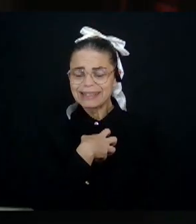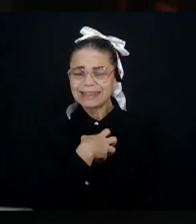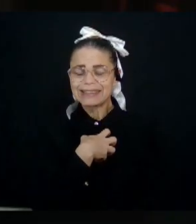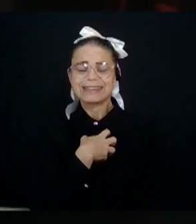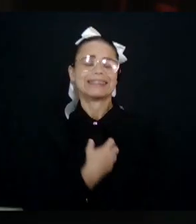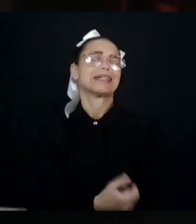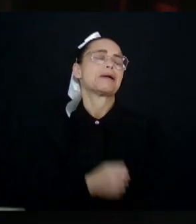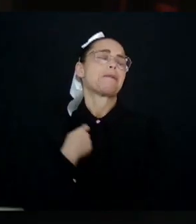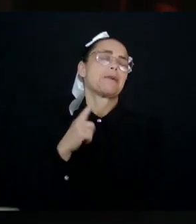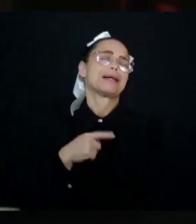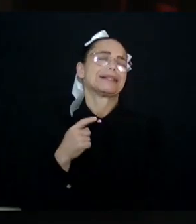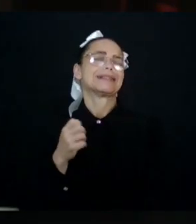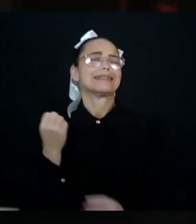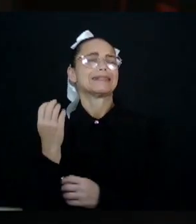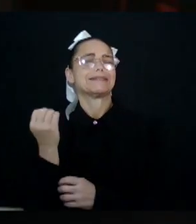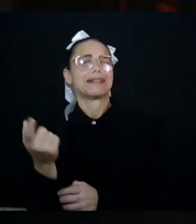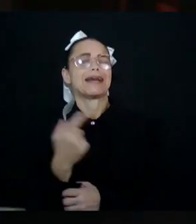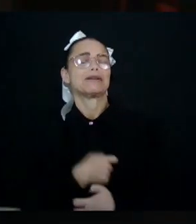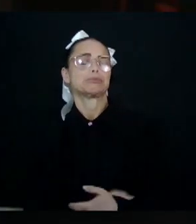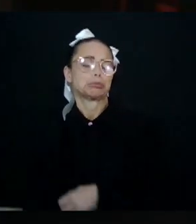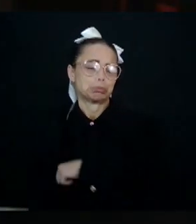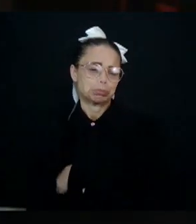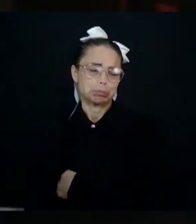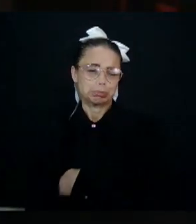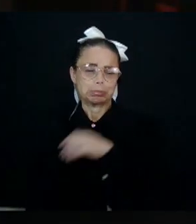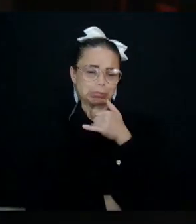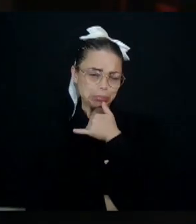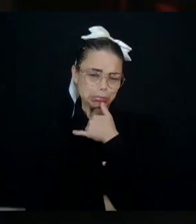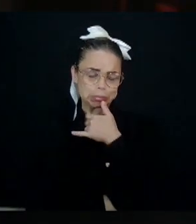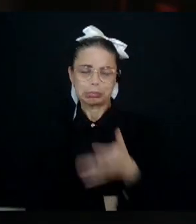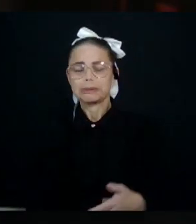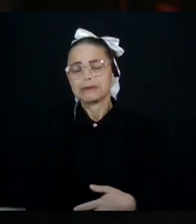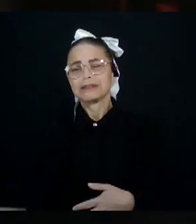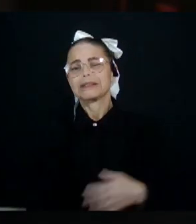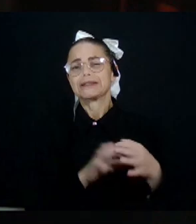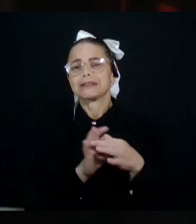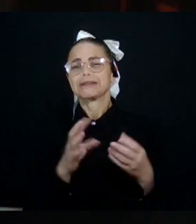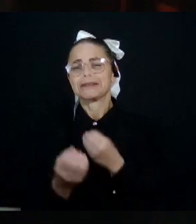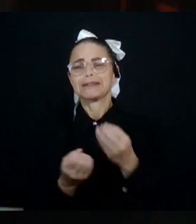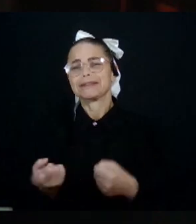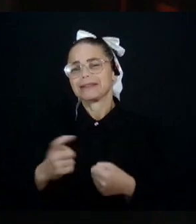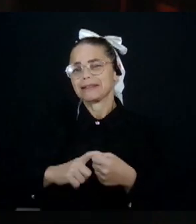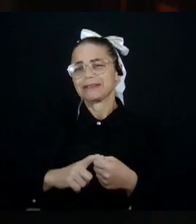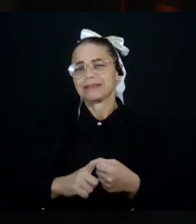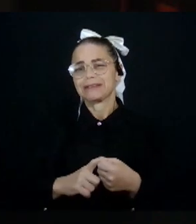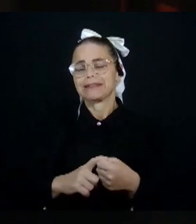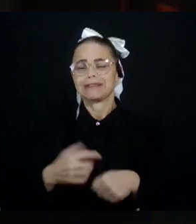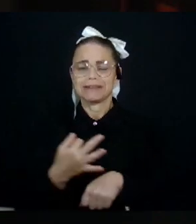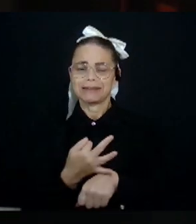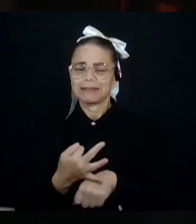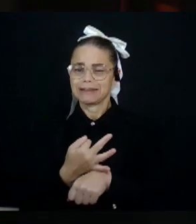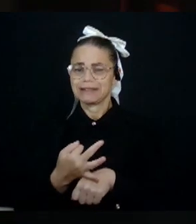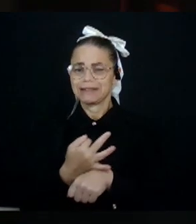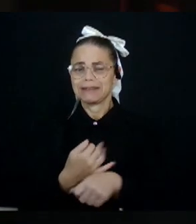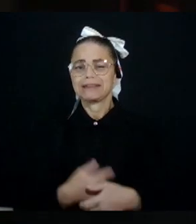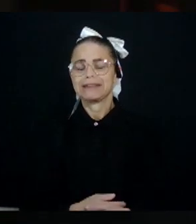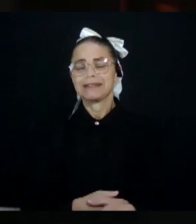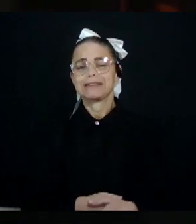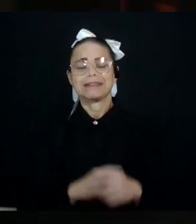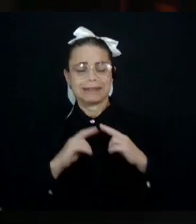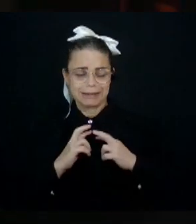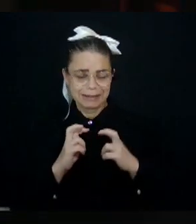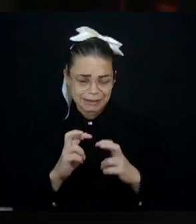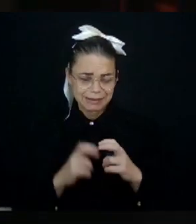Manda pra gente no WhatsApp, tá disponível para você. Como é que foi a sua volta das férias? Você se reconhece